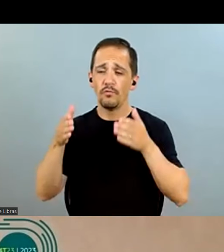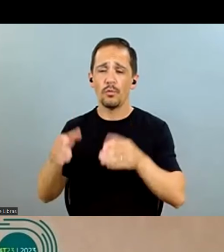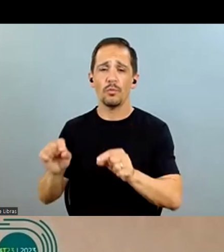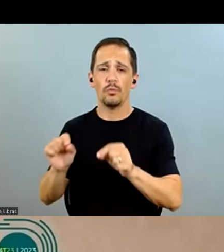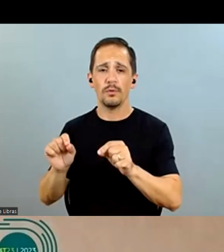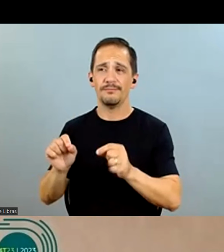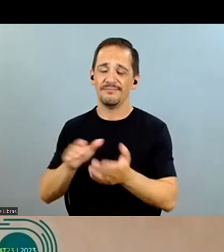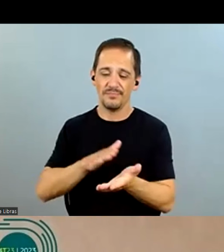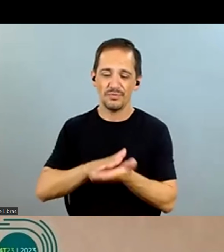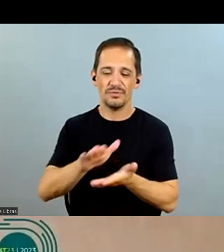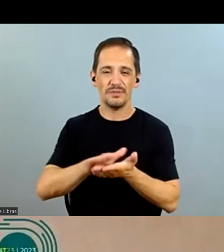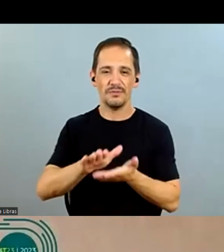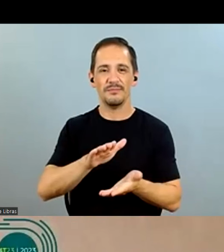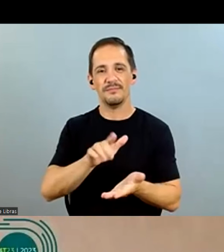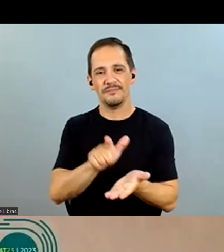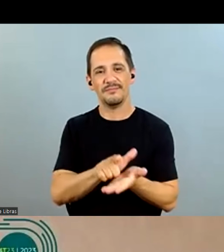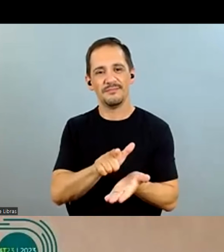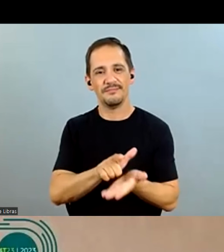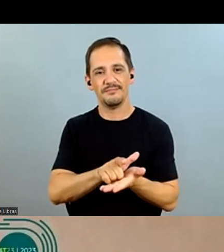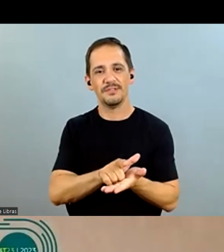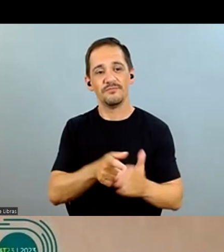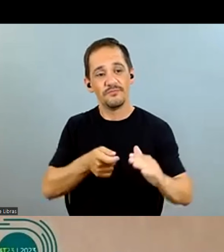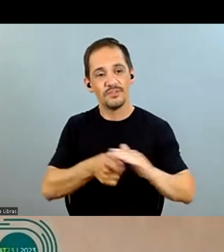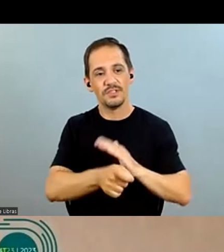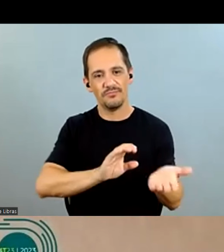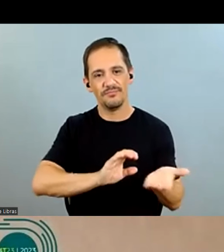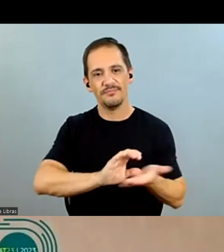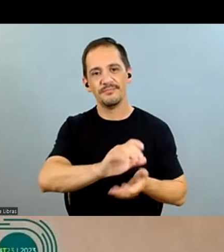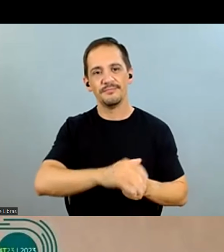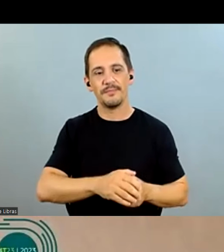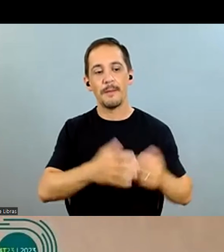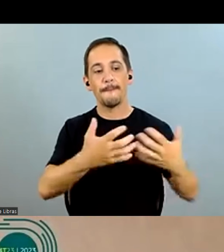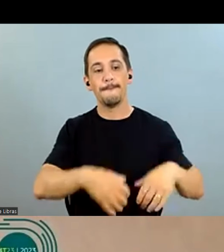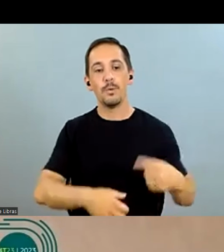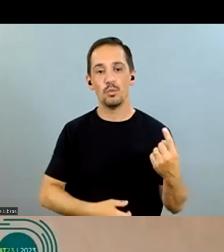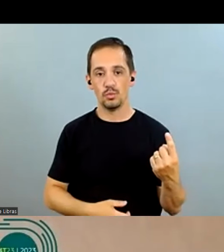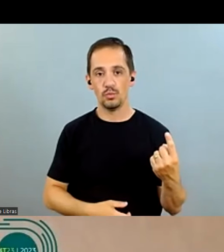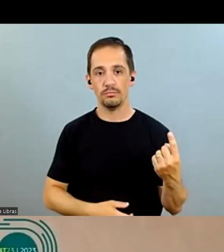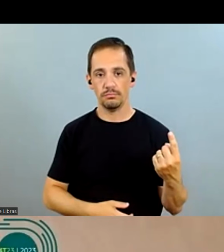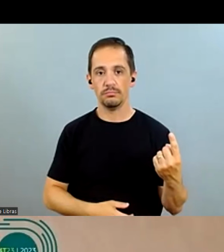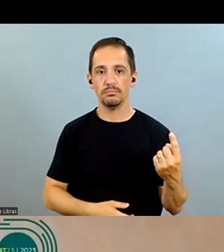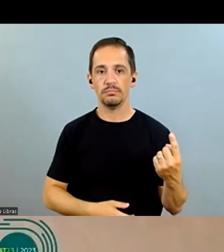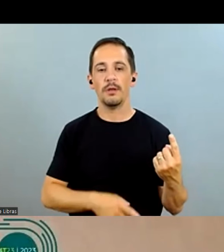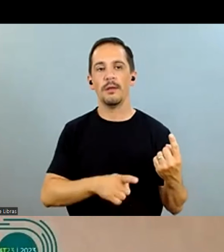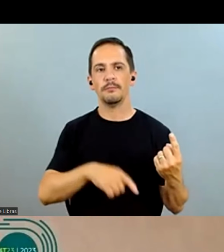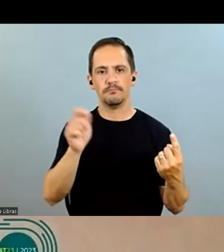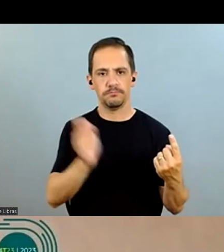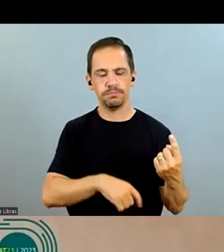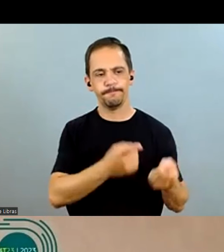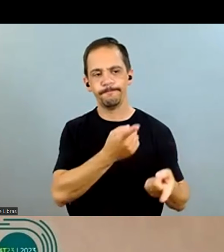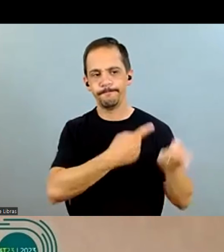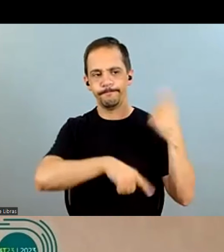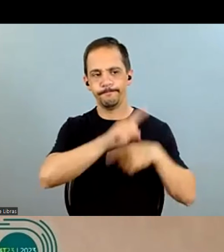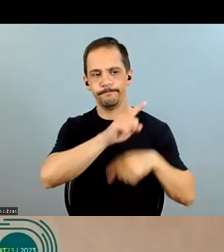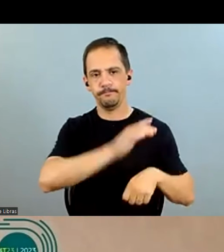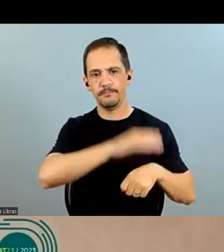produção de papel eh como eu falei na máquina um ela vem justamente desse desse potencial crescimento no uso de papéis de